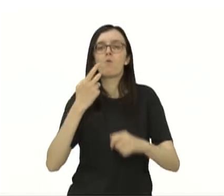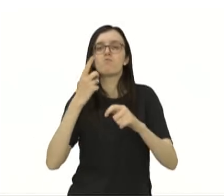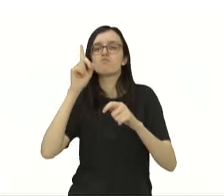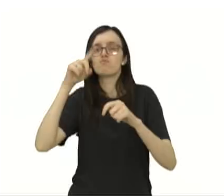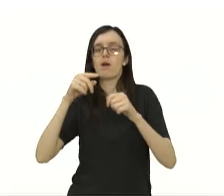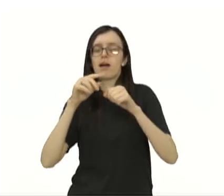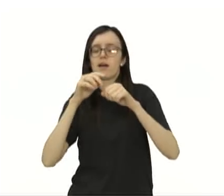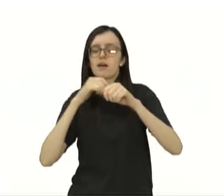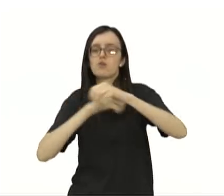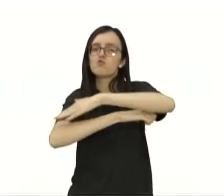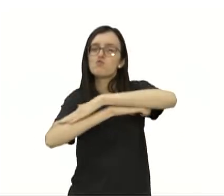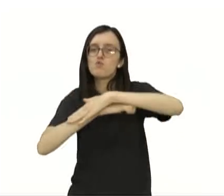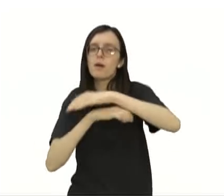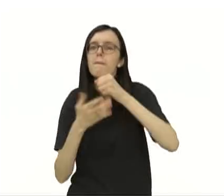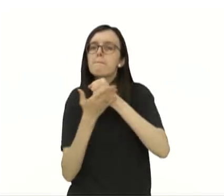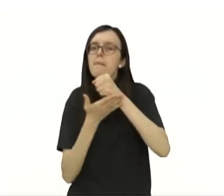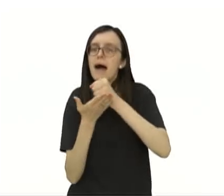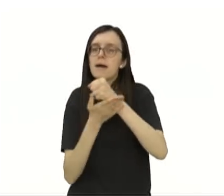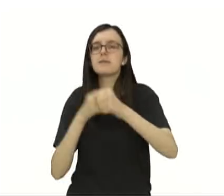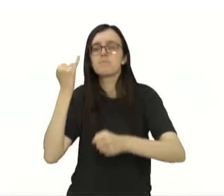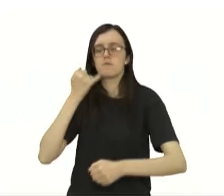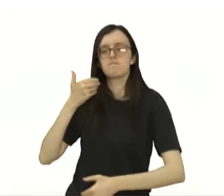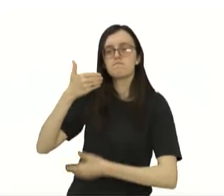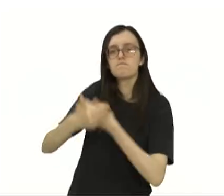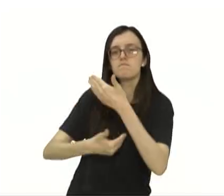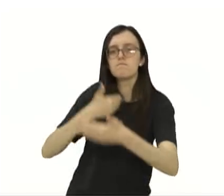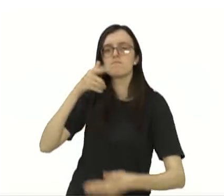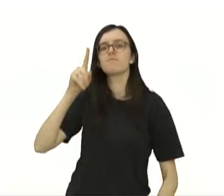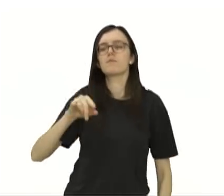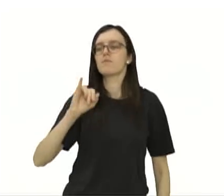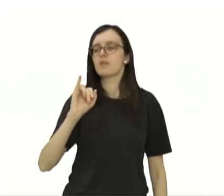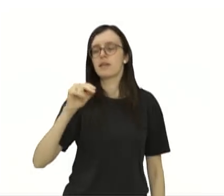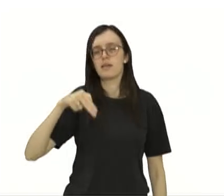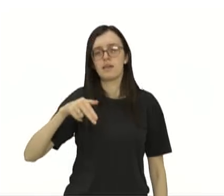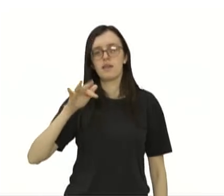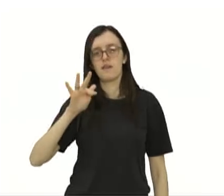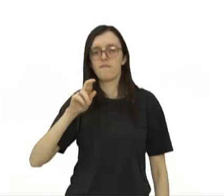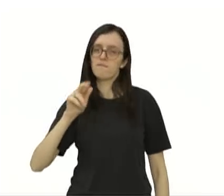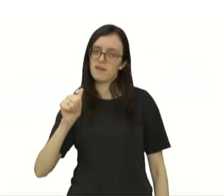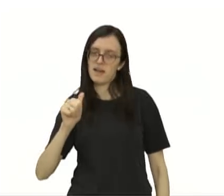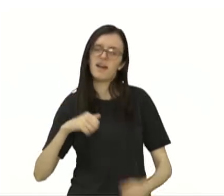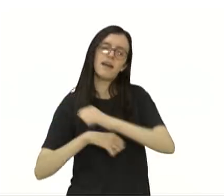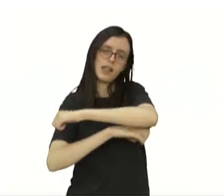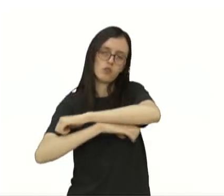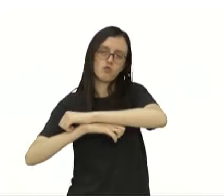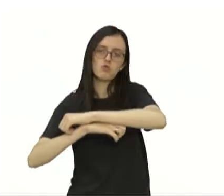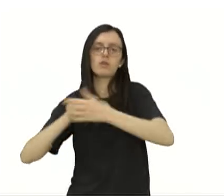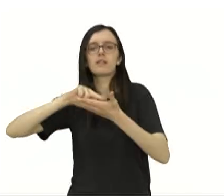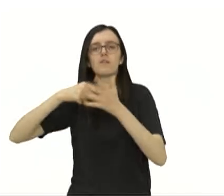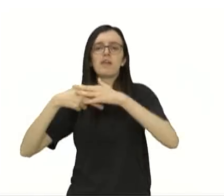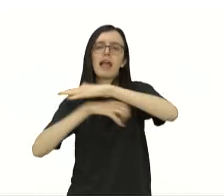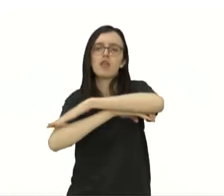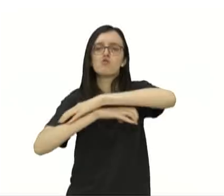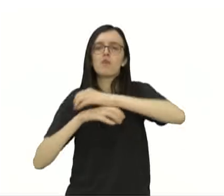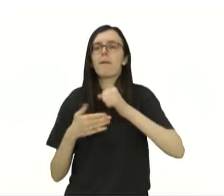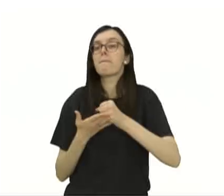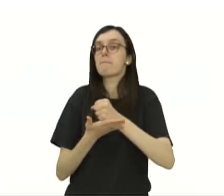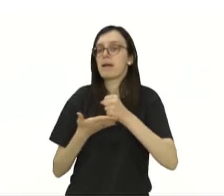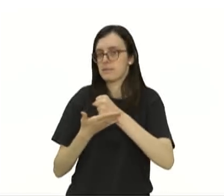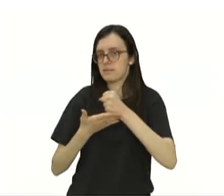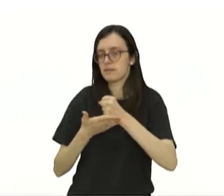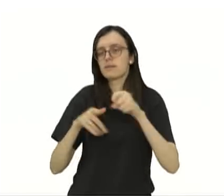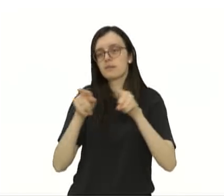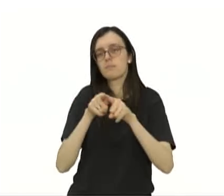né? Então, ela trabalha o desenvolvimento da infraestrutura local. Então, vamos ver lá. Promove adequada convivência com